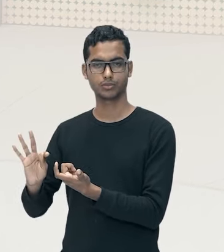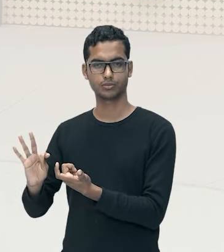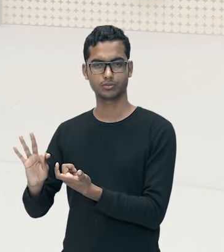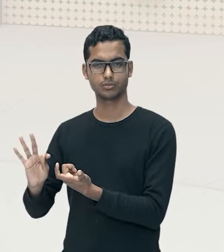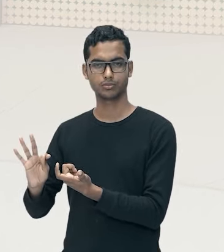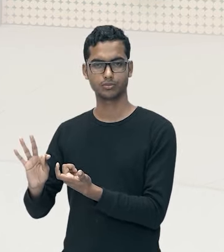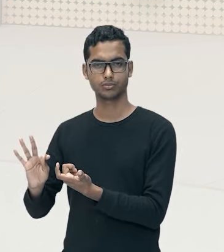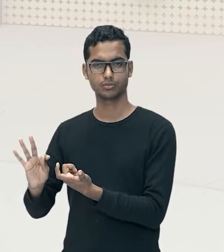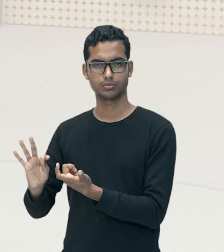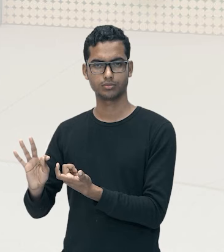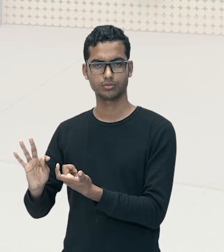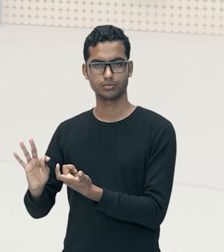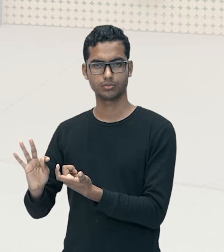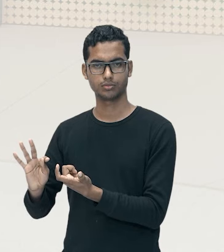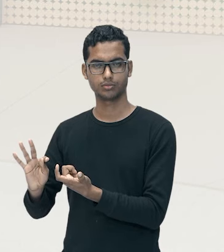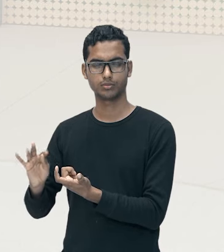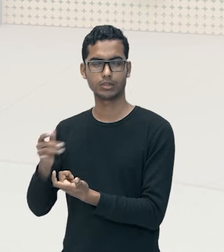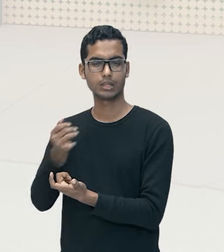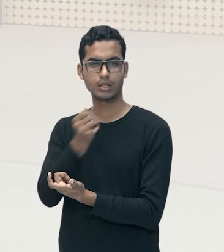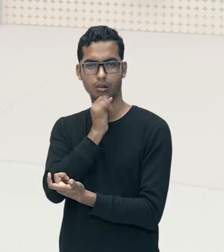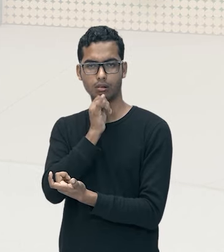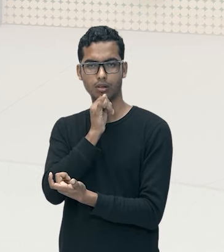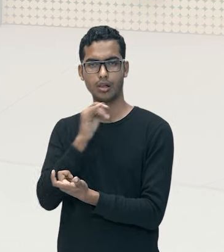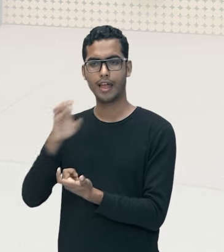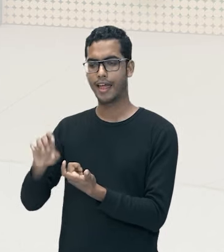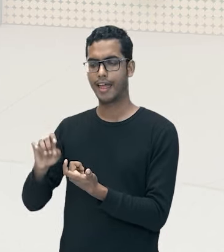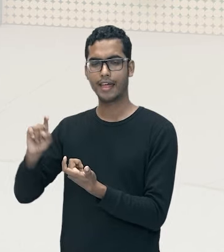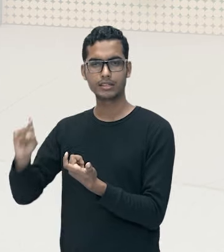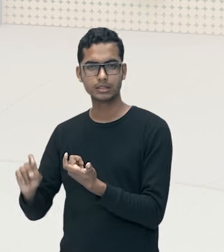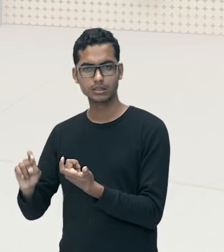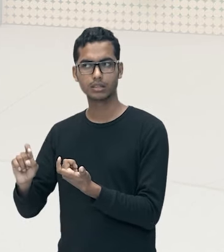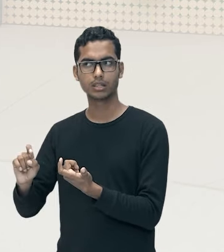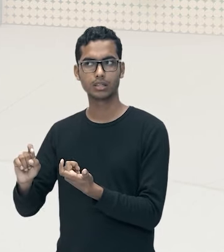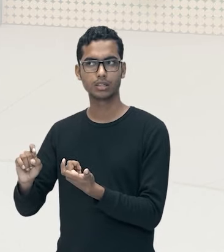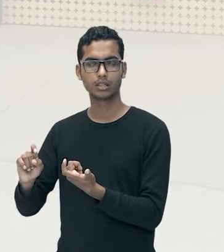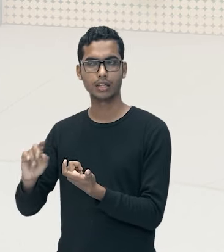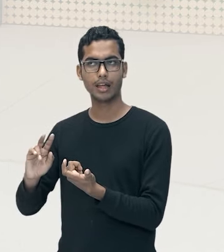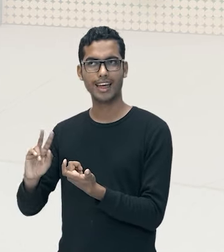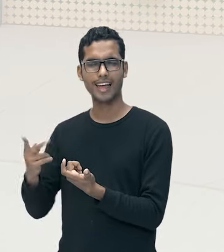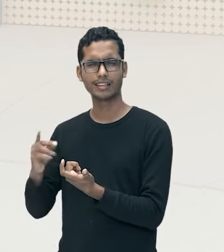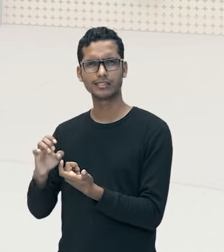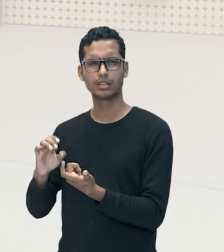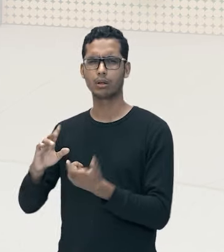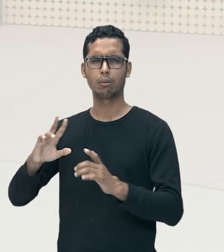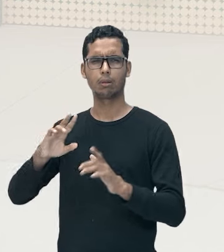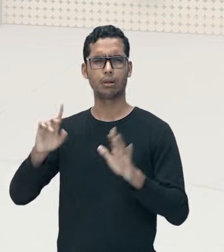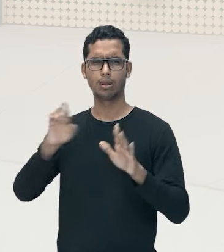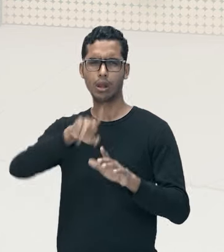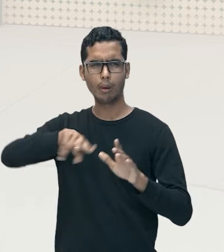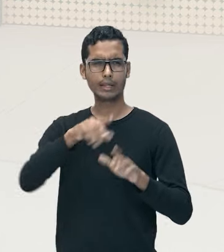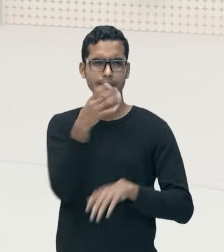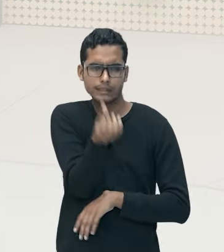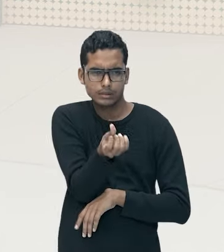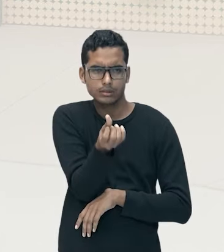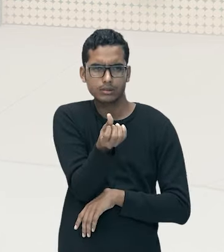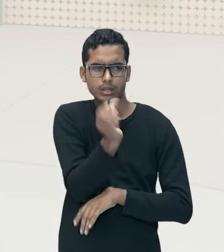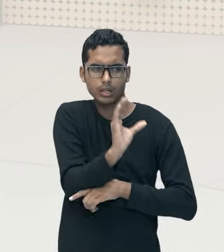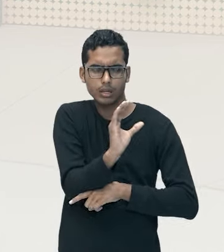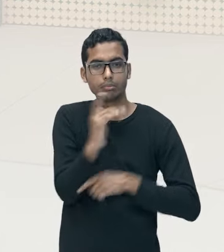não tem como eu colocar por exemplo x porque x são seis carbonos gente tem que olhar lá na tabelinha no esqueminha que Vai